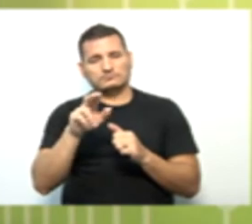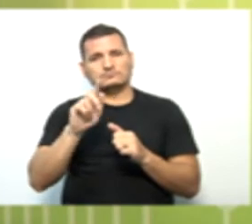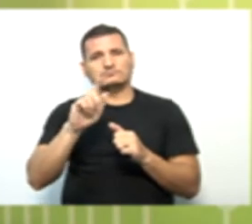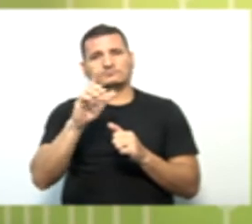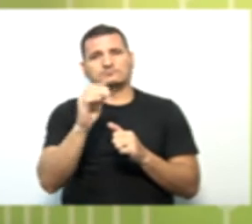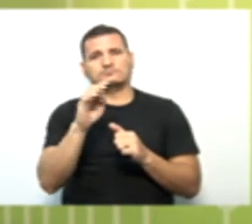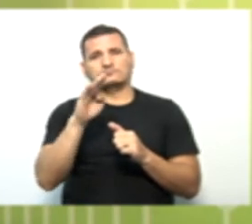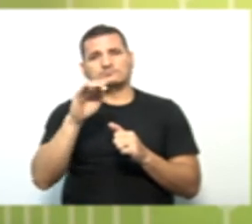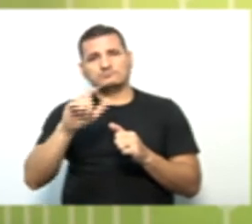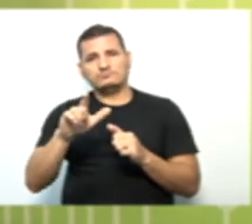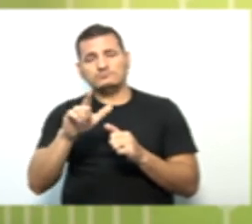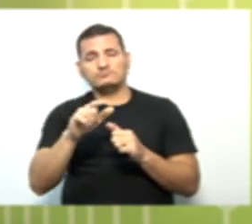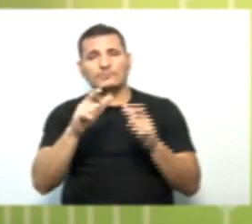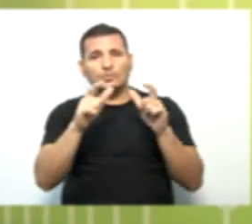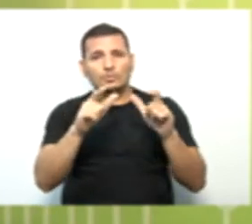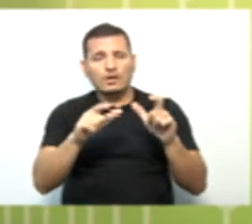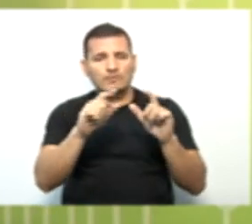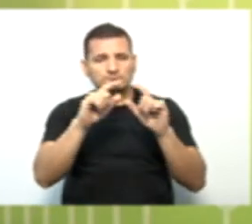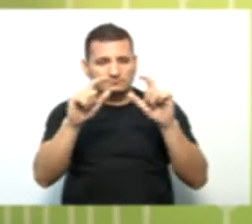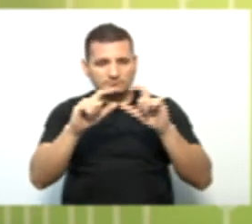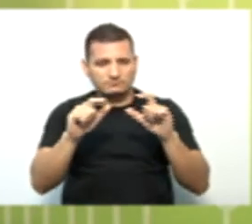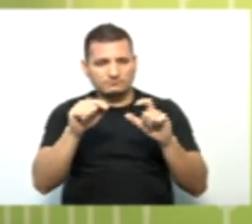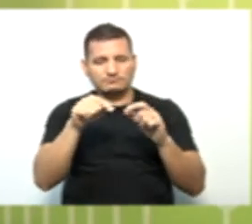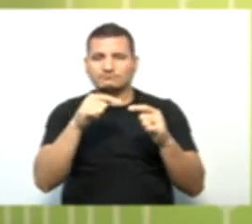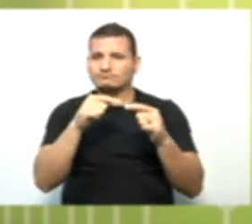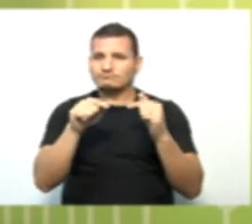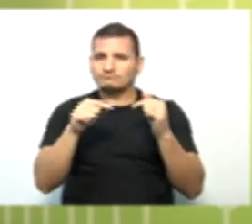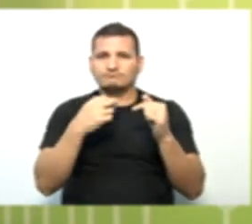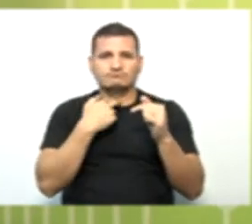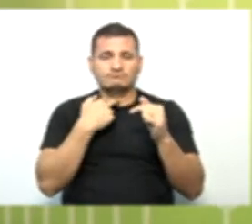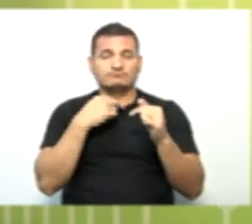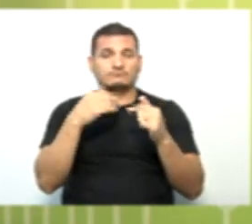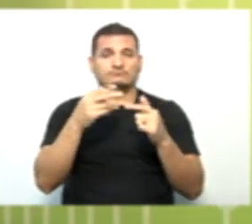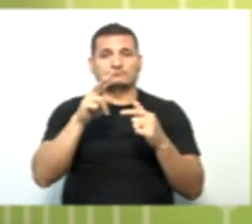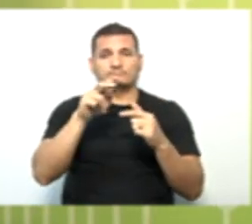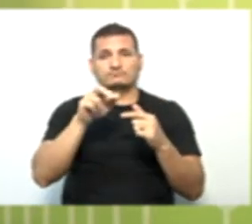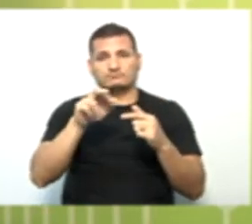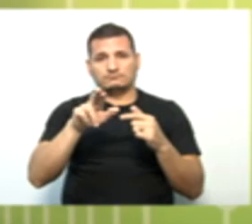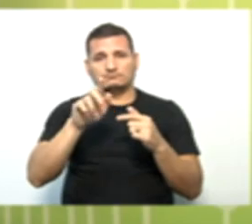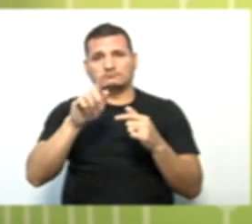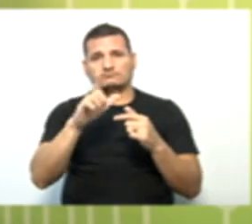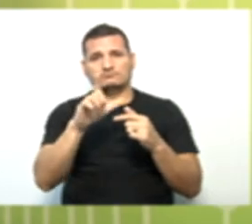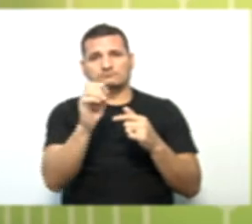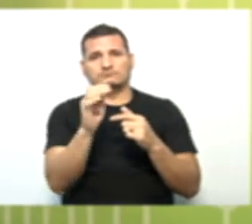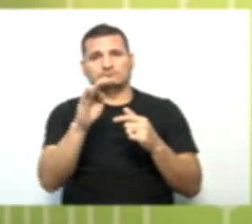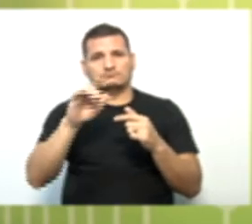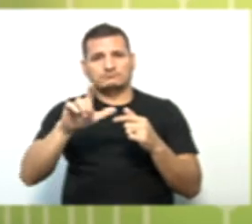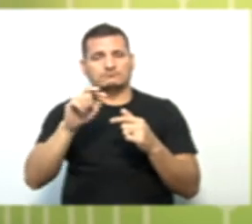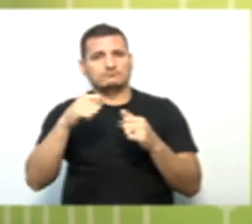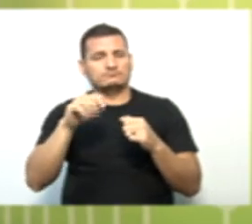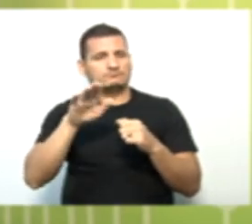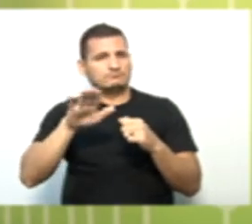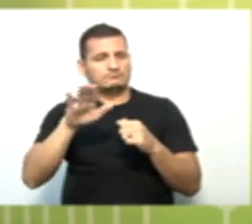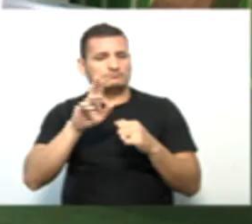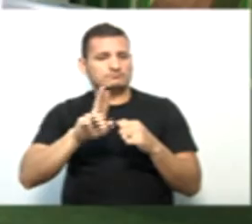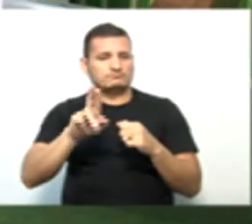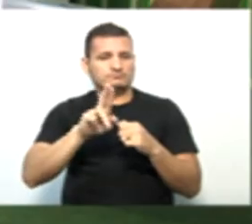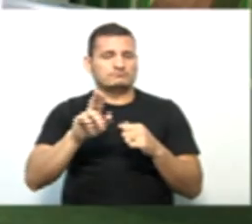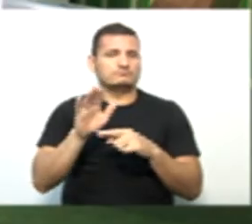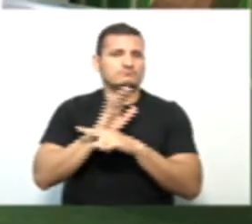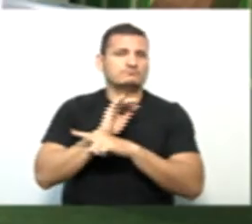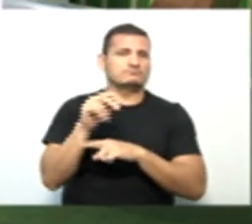num local indevido ou impróprio. Então, variáveis globais tem que ter muito cuidado para utilizar. Professor Eduardo,